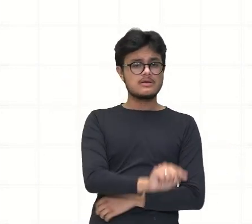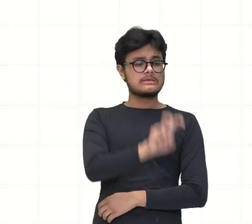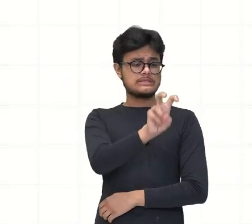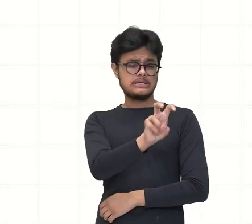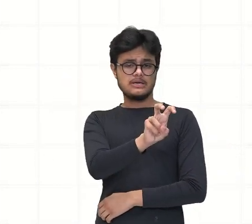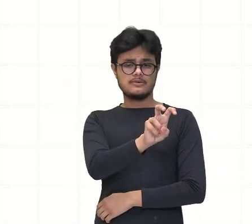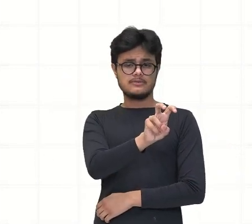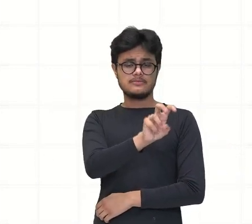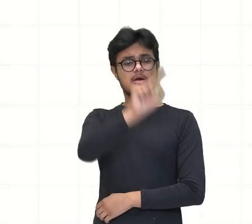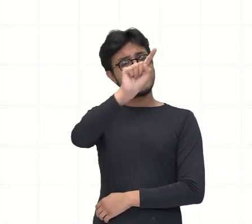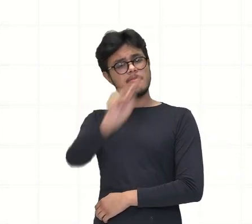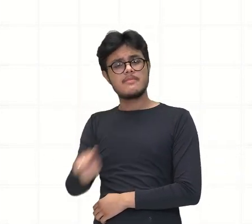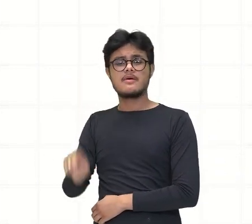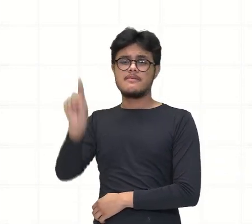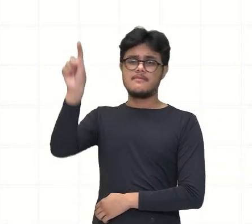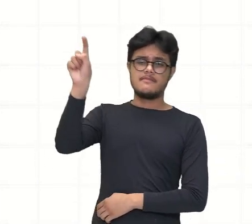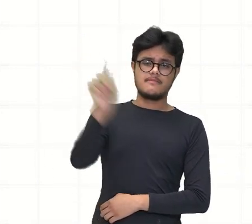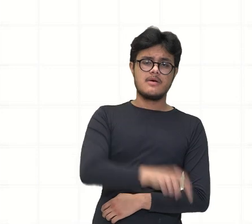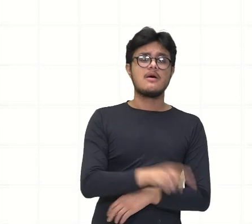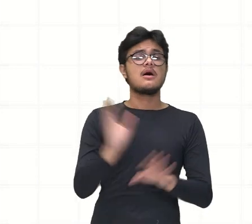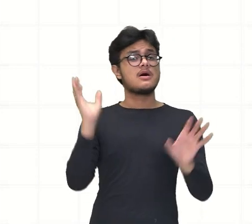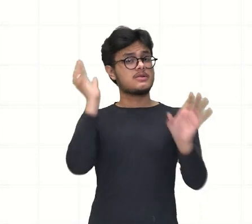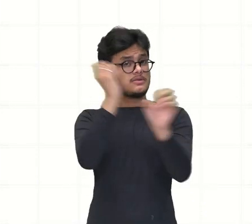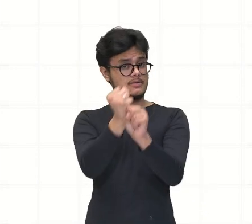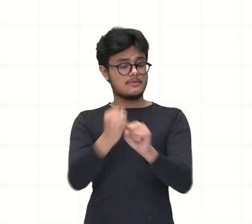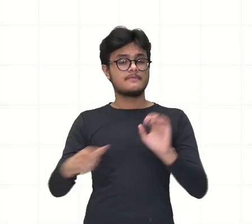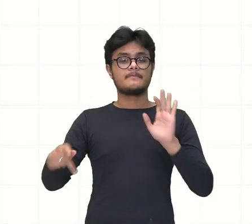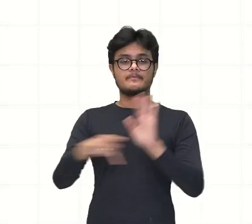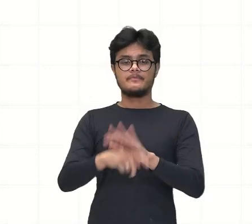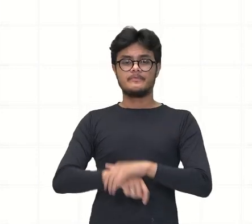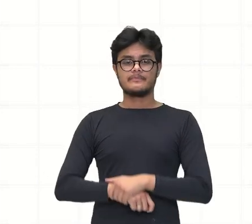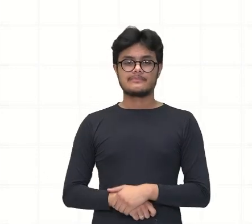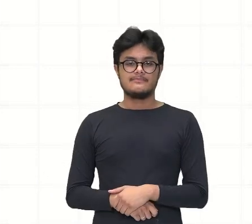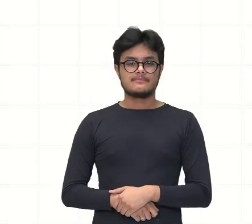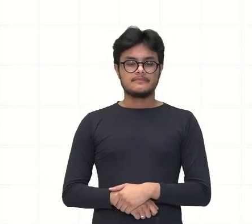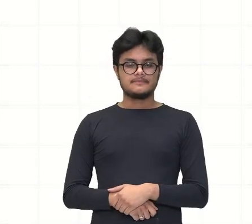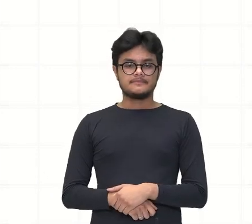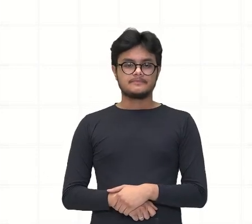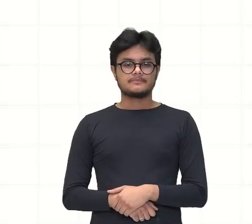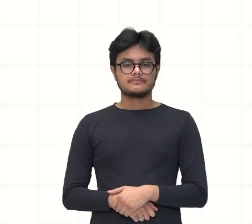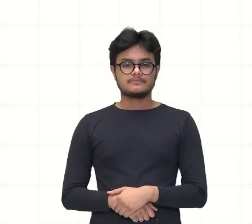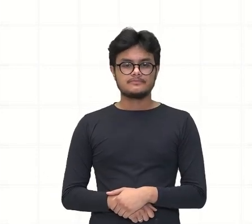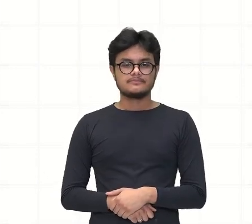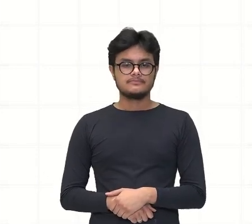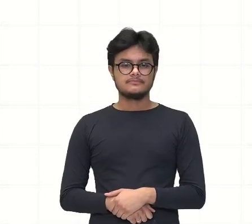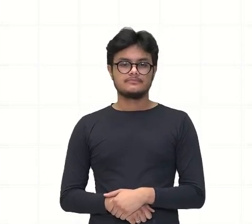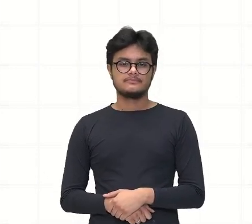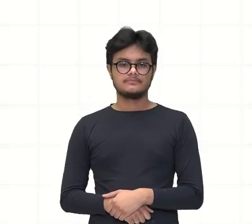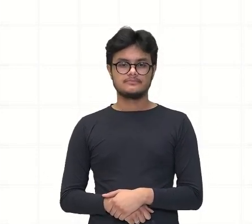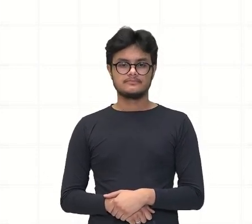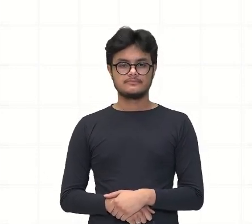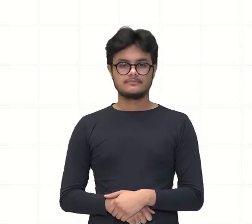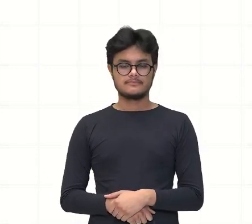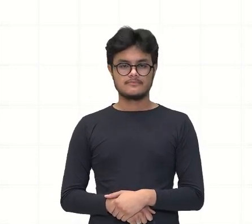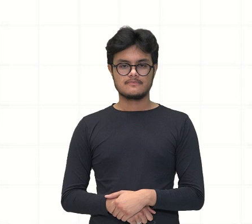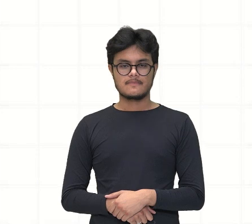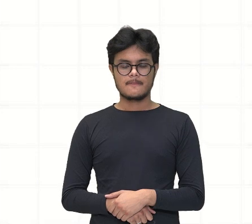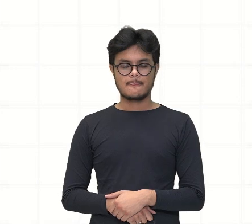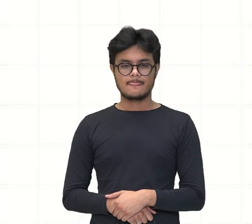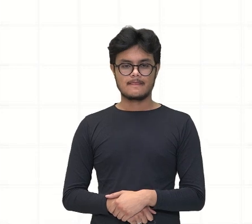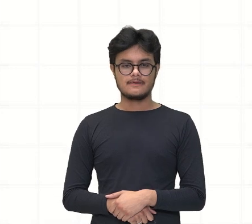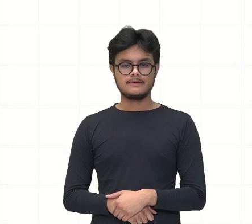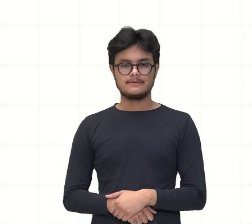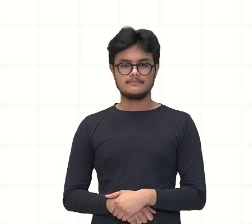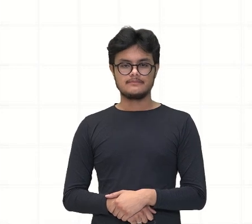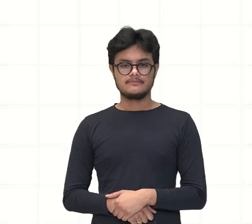que estão no G1 equivalem a X. E aí eu posso fazer o produto do meio pelos extremos. Vou ficar